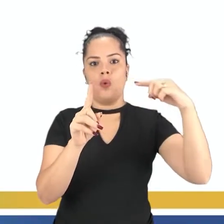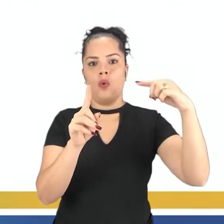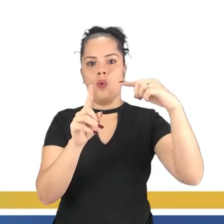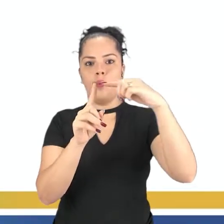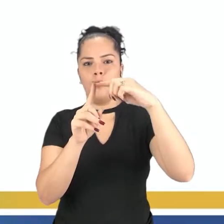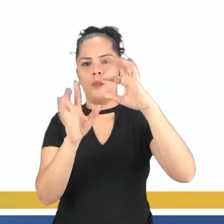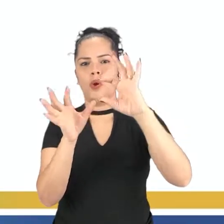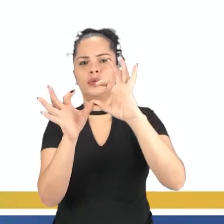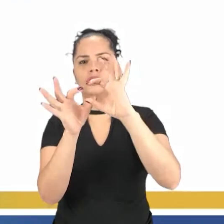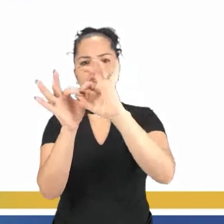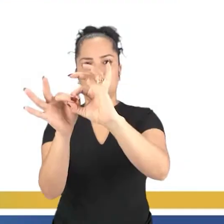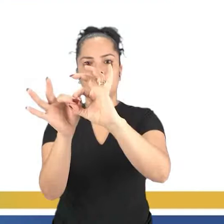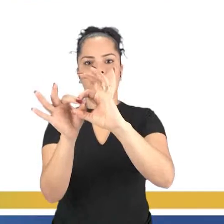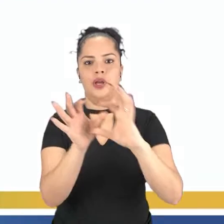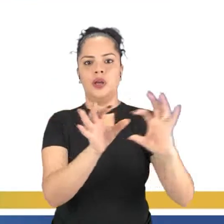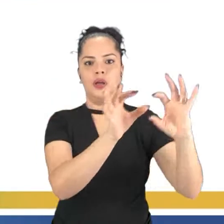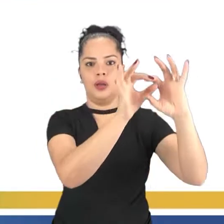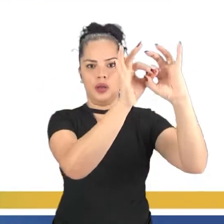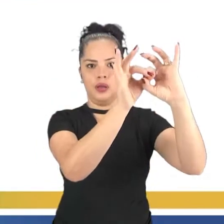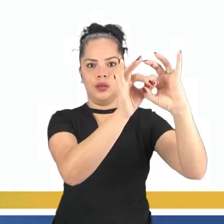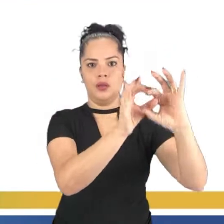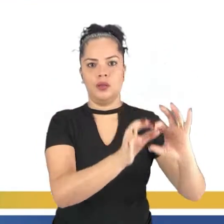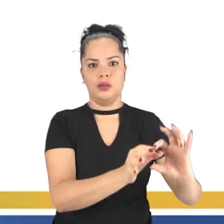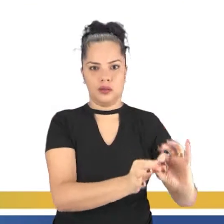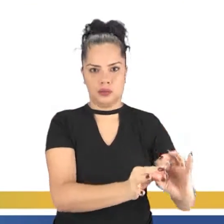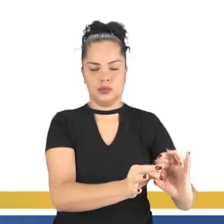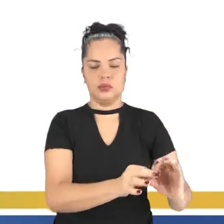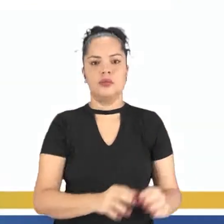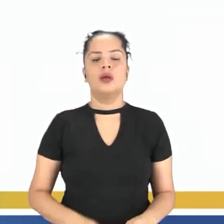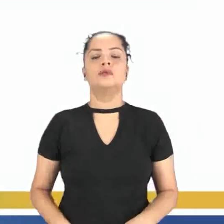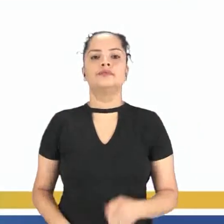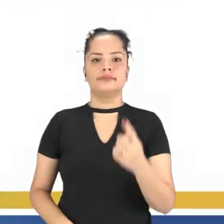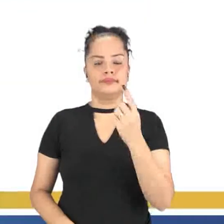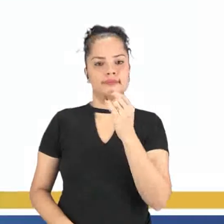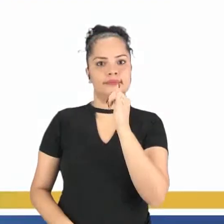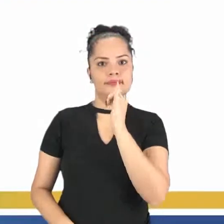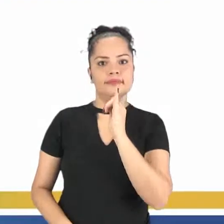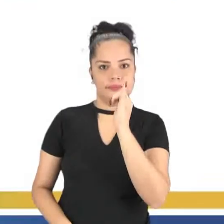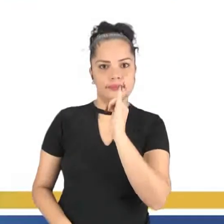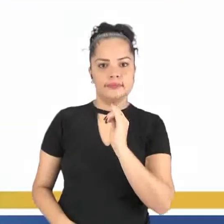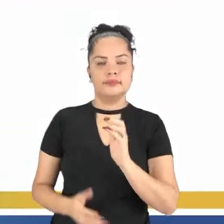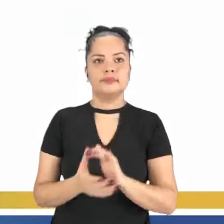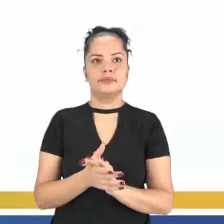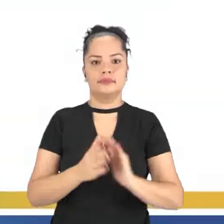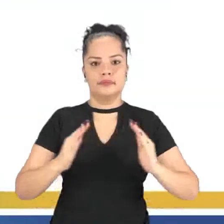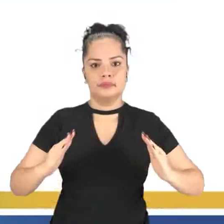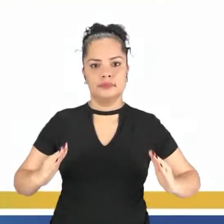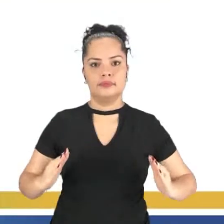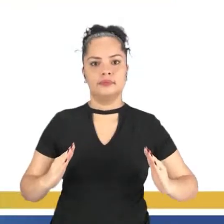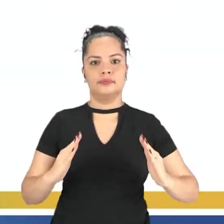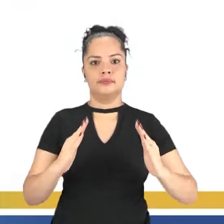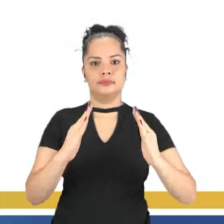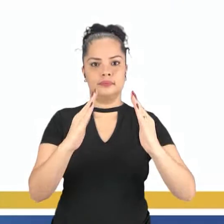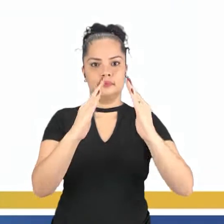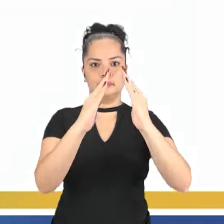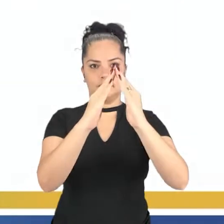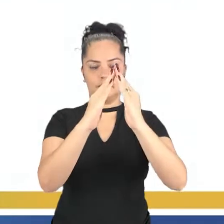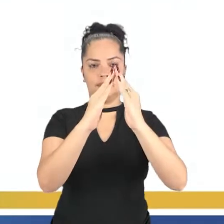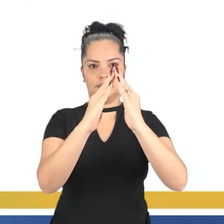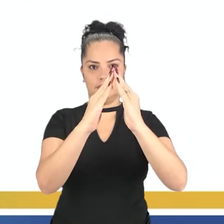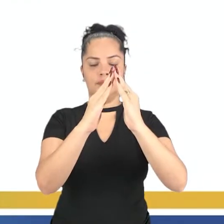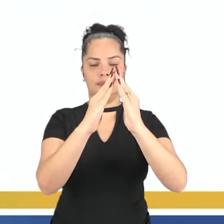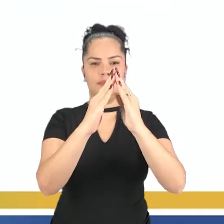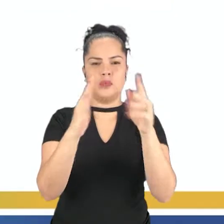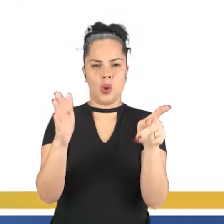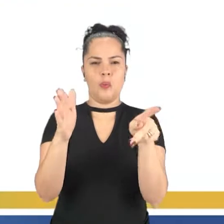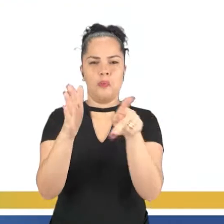definição difícil. Então, vamos ver os exemplos. Então, a pirâmide, gente, tem esse formato aí característico. Nós temos um vértice